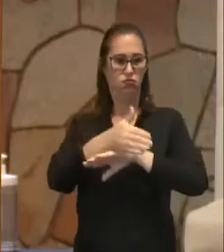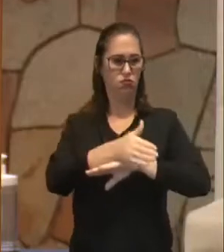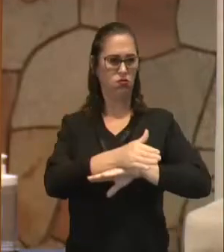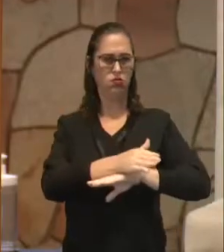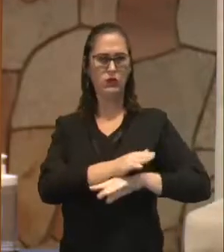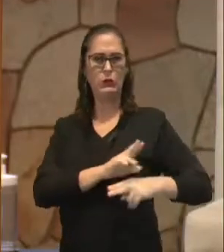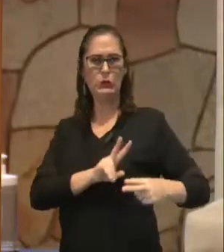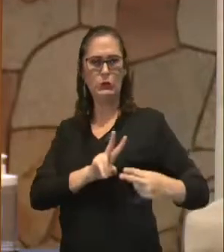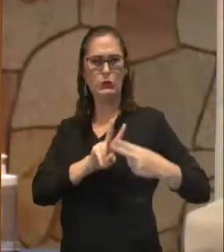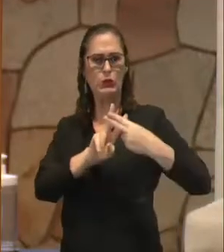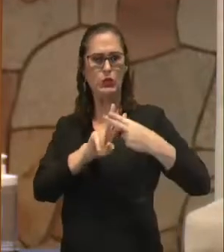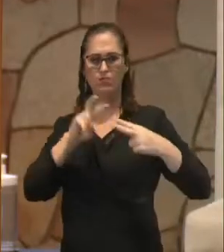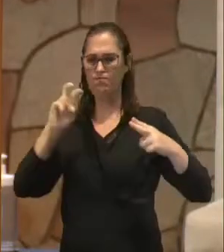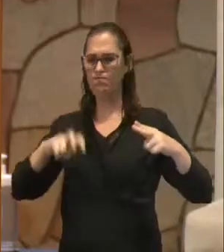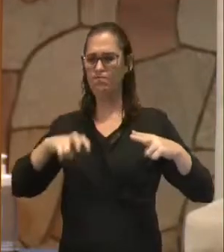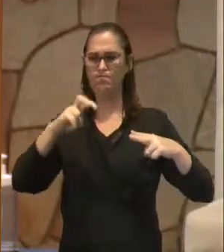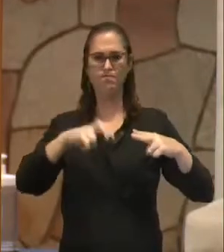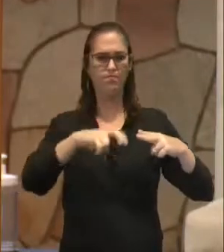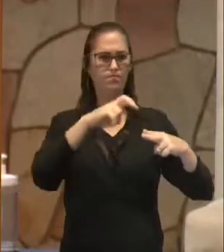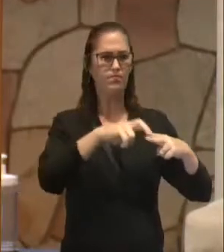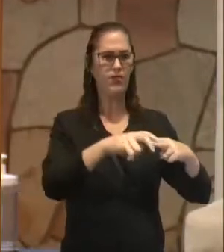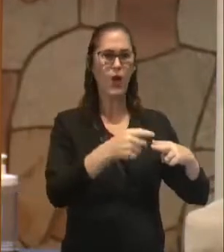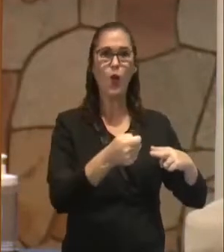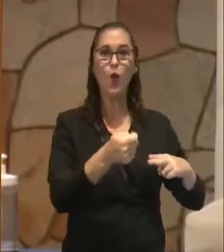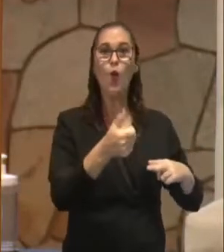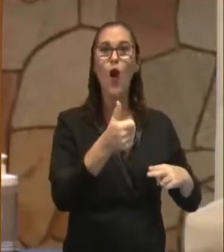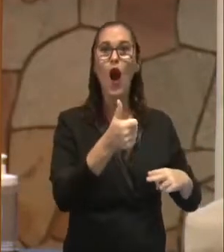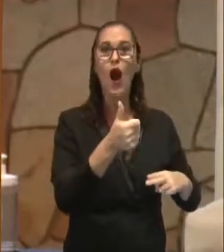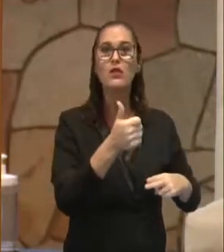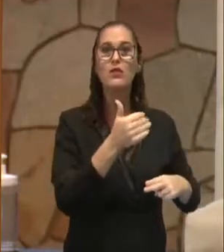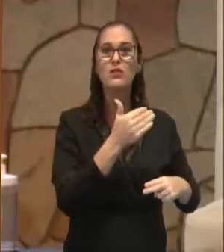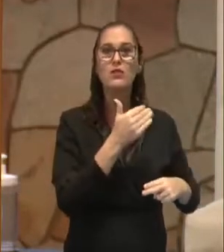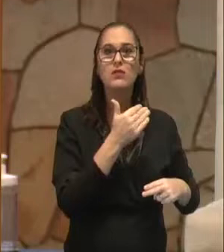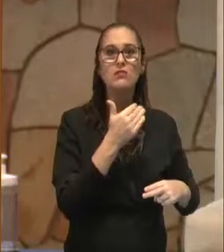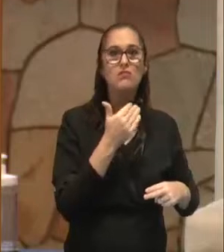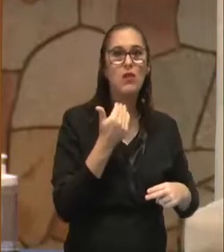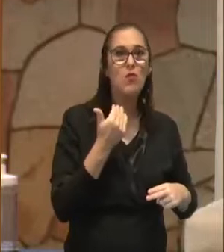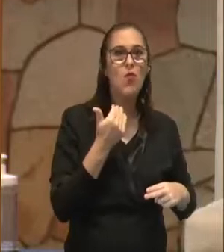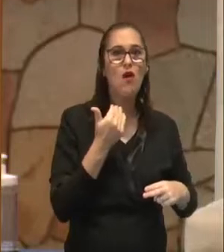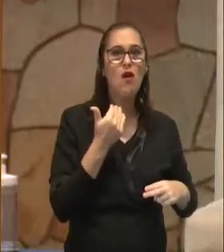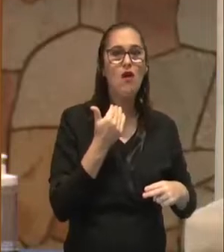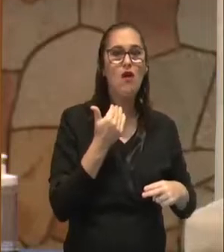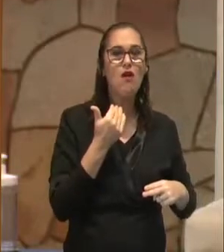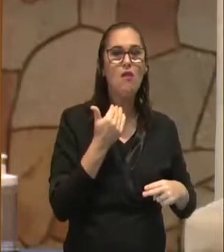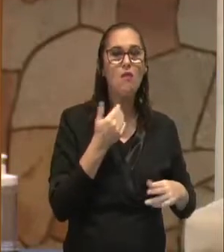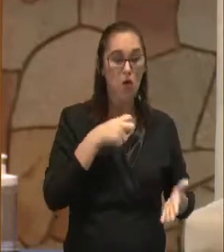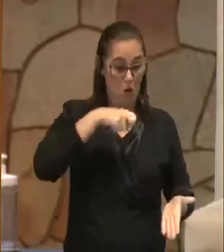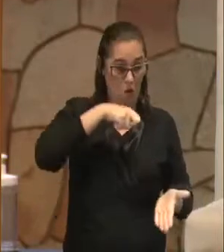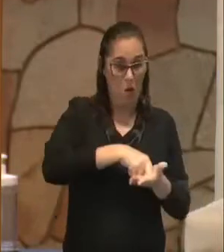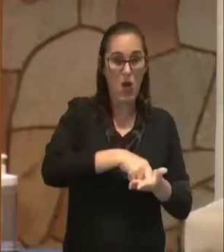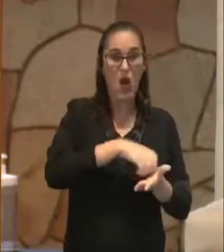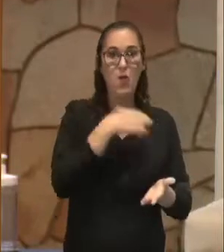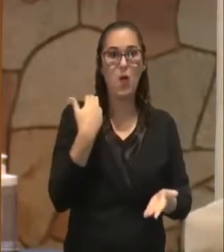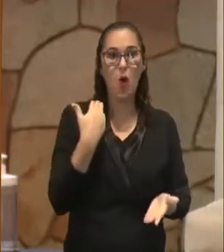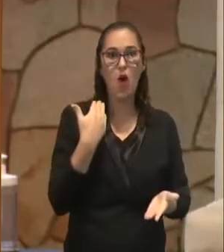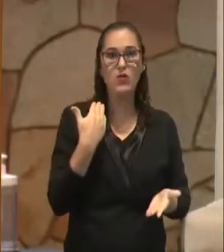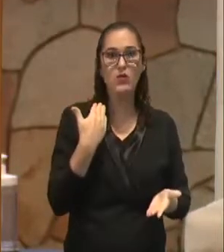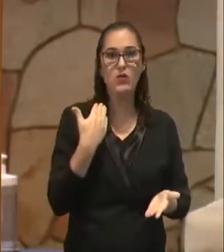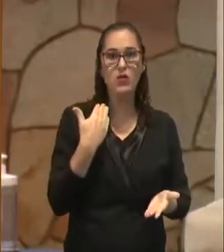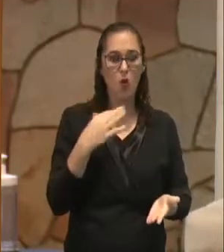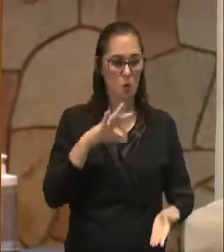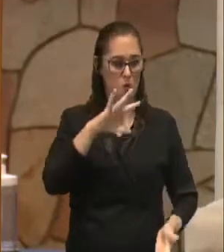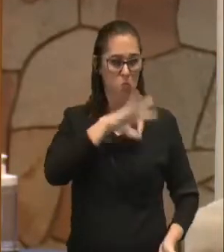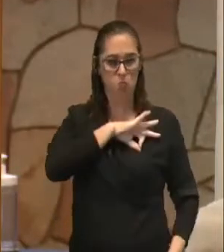está caminhando no corredor da morte, ele estava sentenciado à morte. E no filme é marcante a cena que um